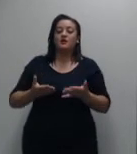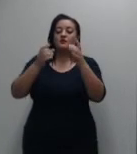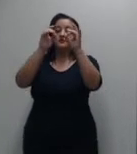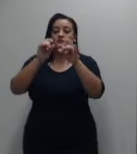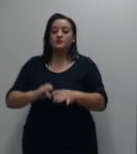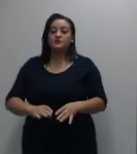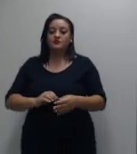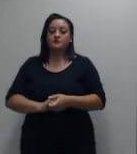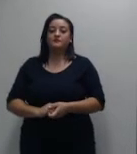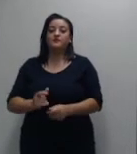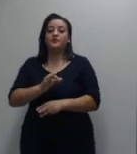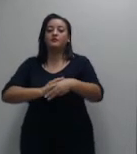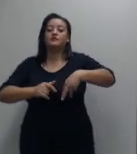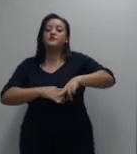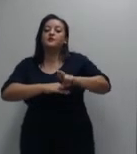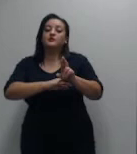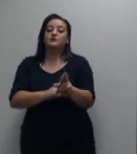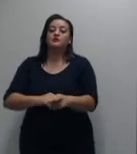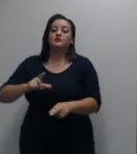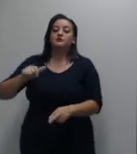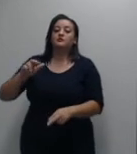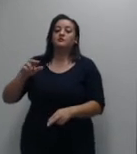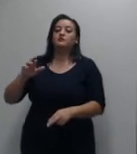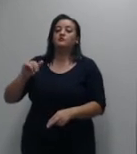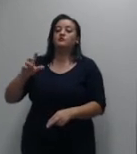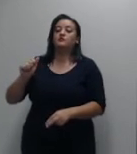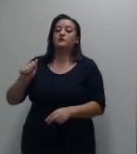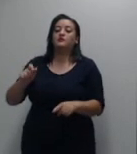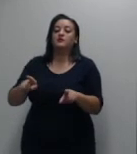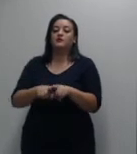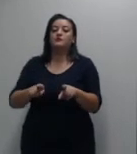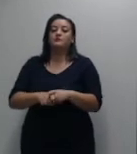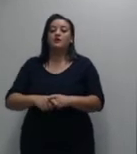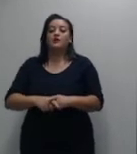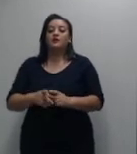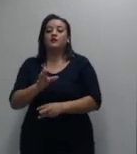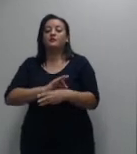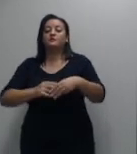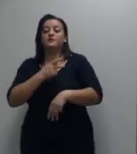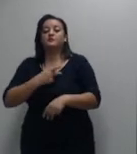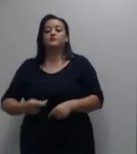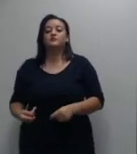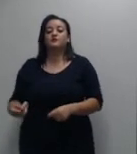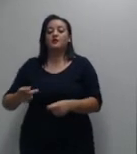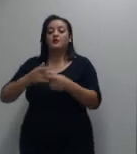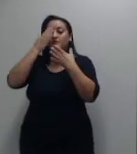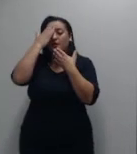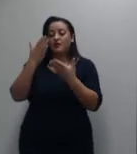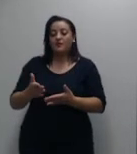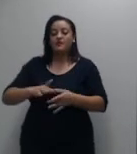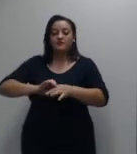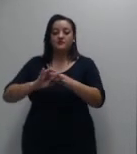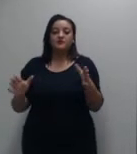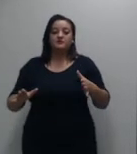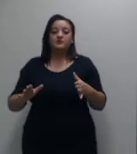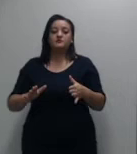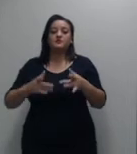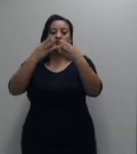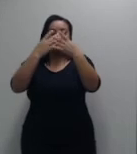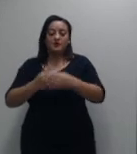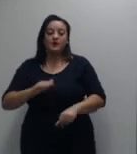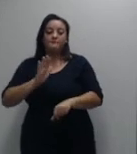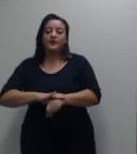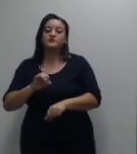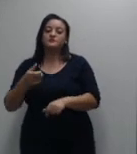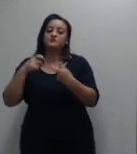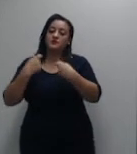energia lá dormi saúde Tavares duas do ministro Presidente tem uma palavra agradeço bastante a disposição para eventuais esclarecimentos situação